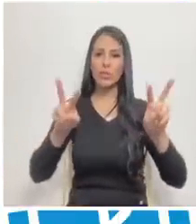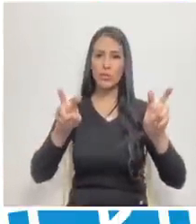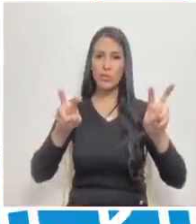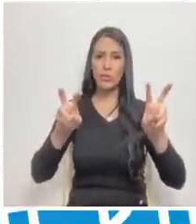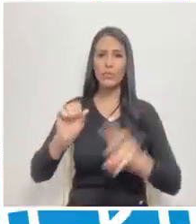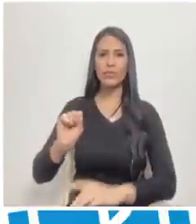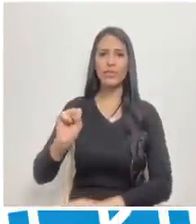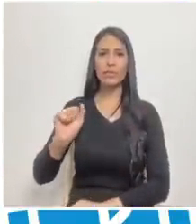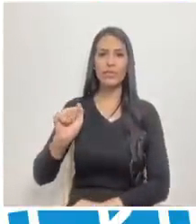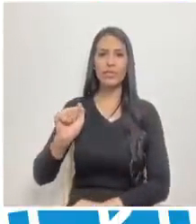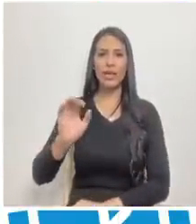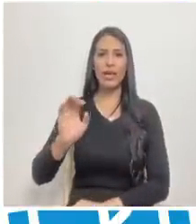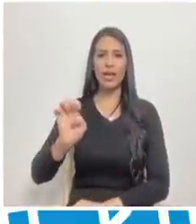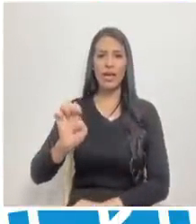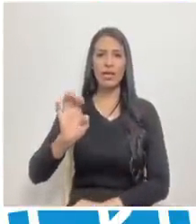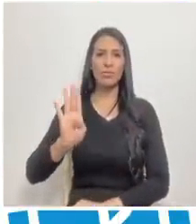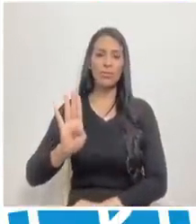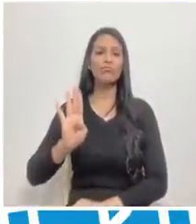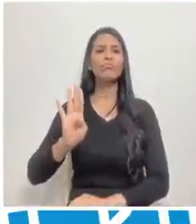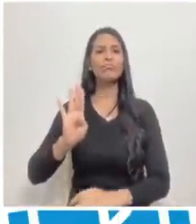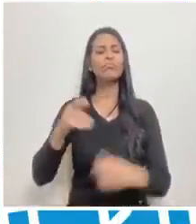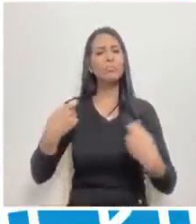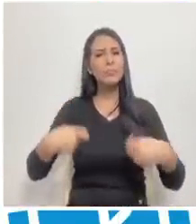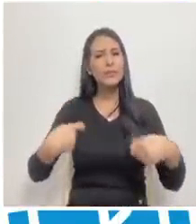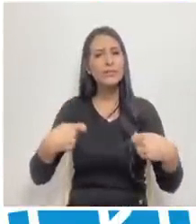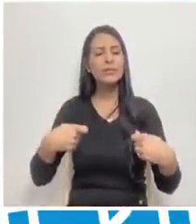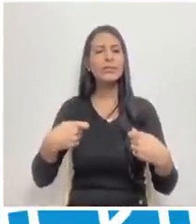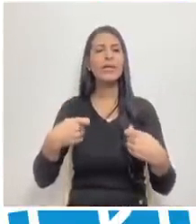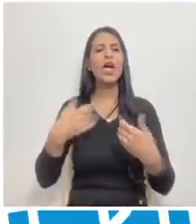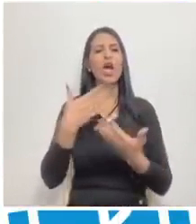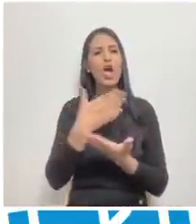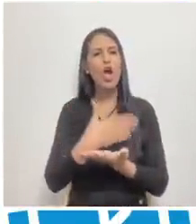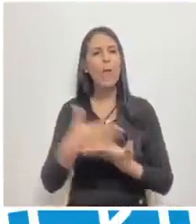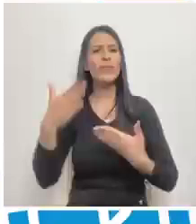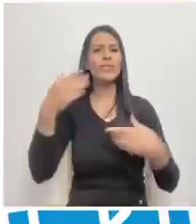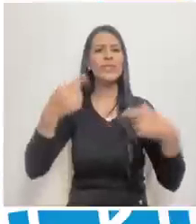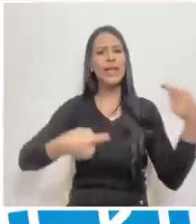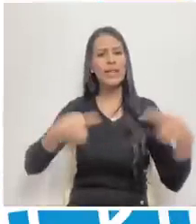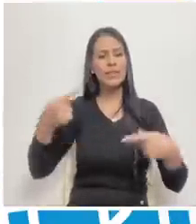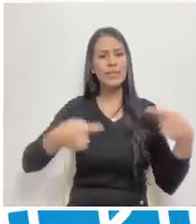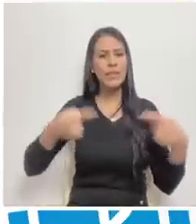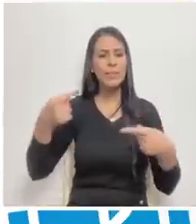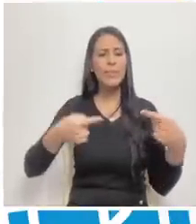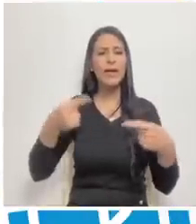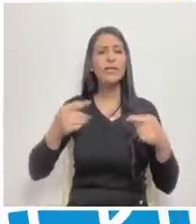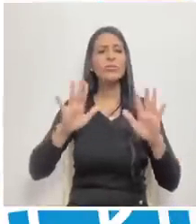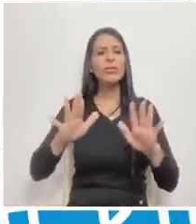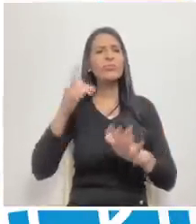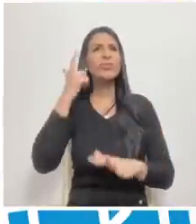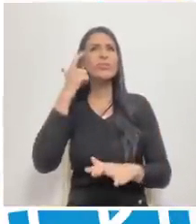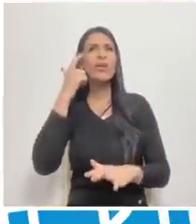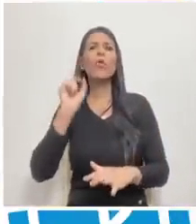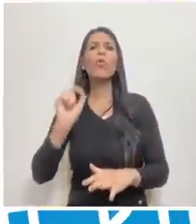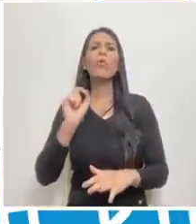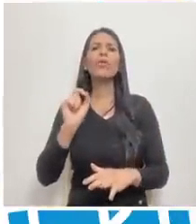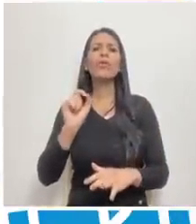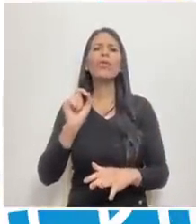deve começar sobre, principalmente, o que vai, o que pode ou o que